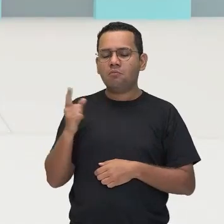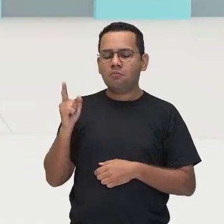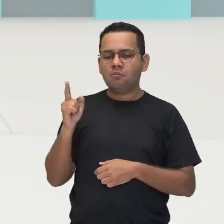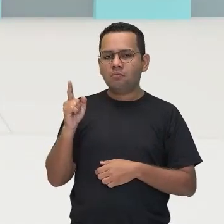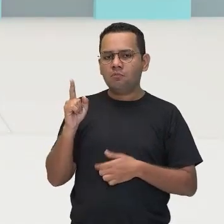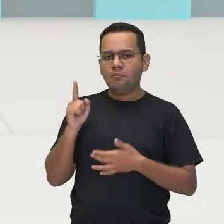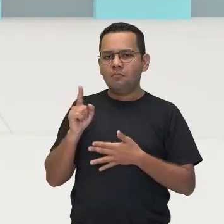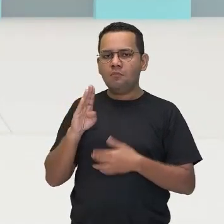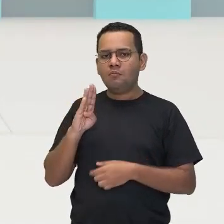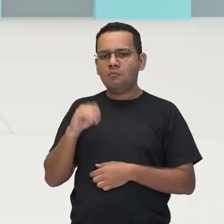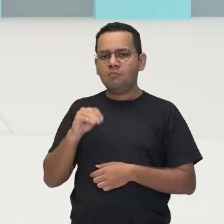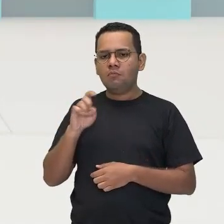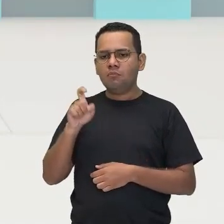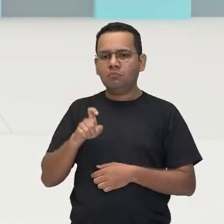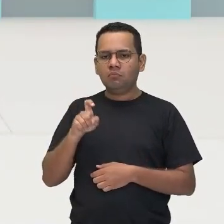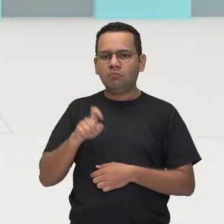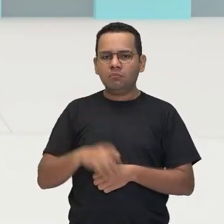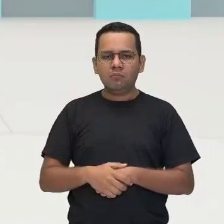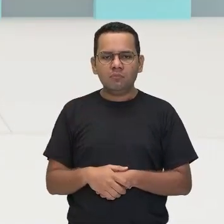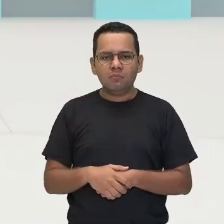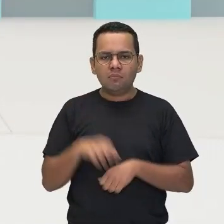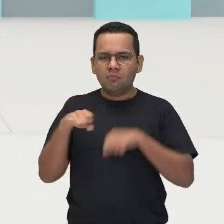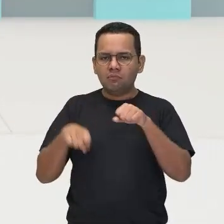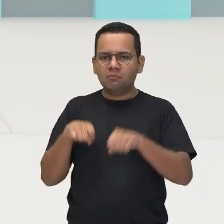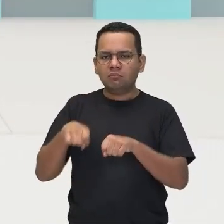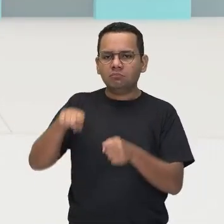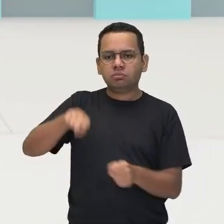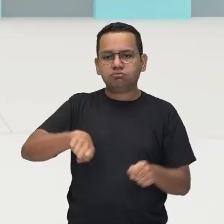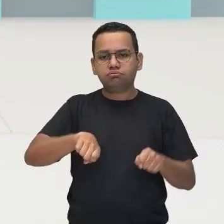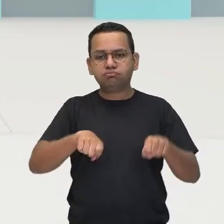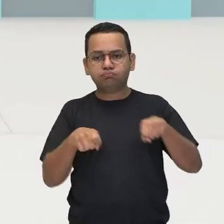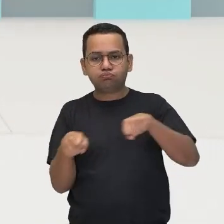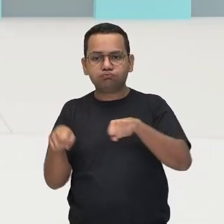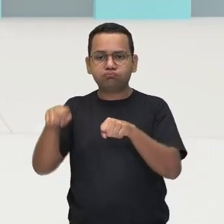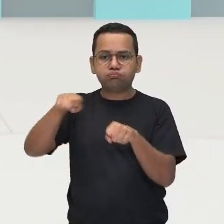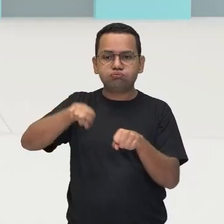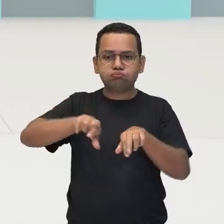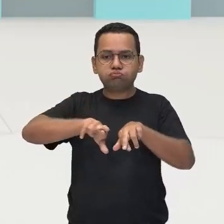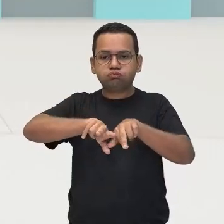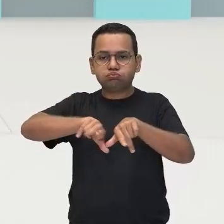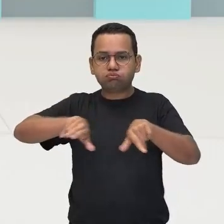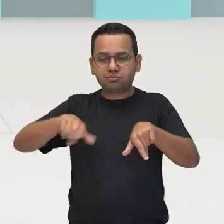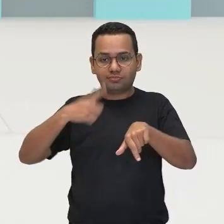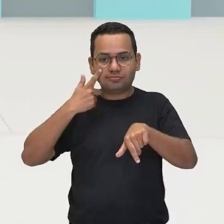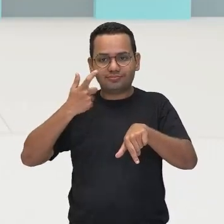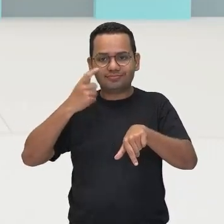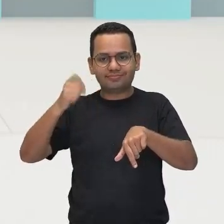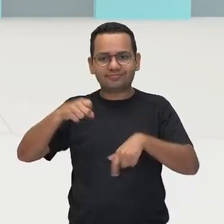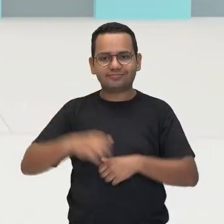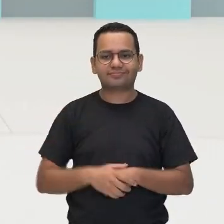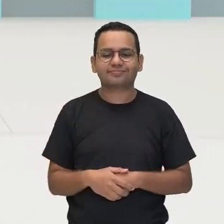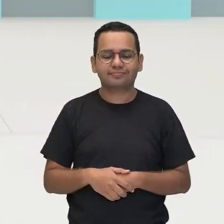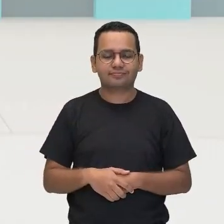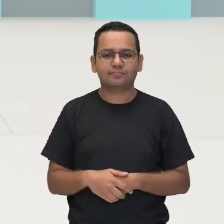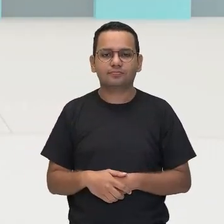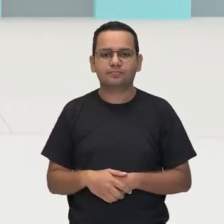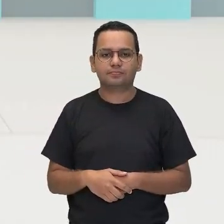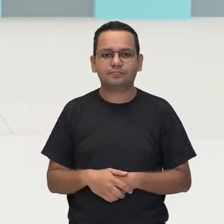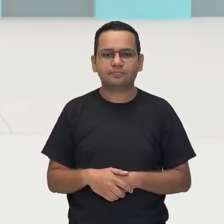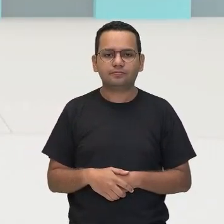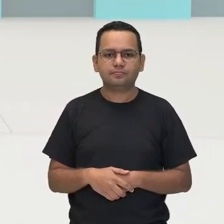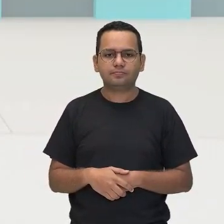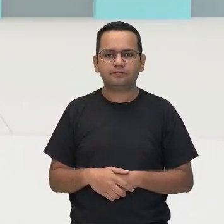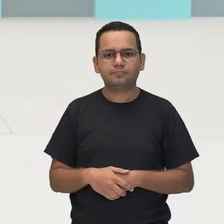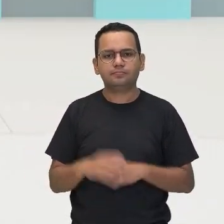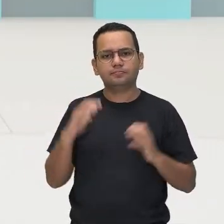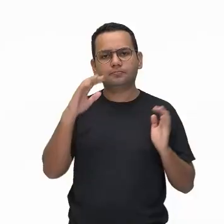de fazer manobras em cima de bikes no ambiente urbano muito interessante não é agora a gente vai se questionar